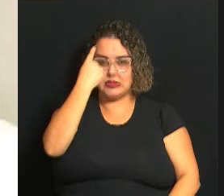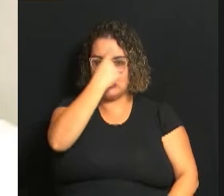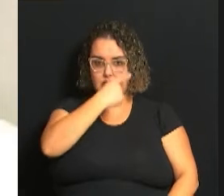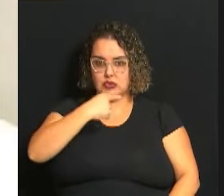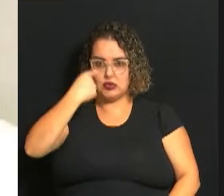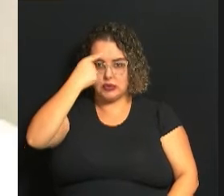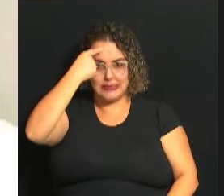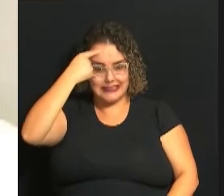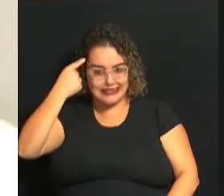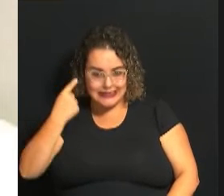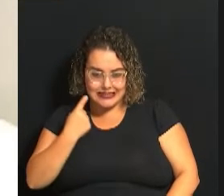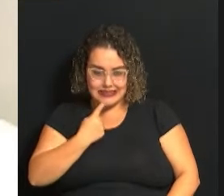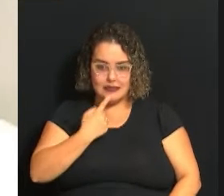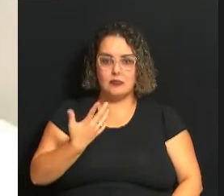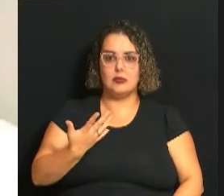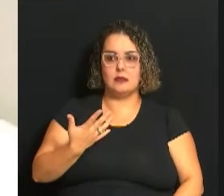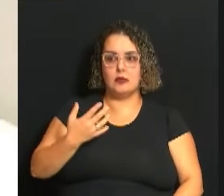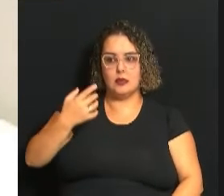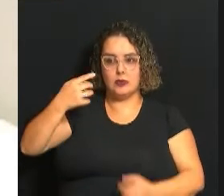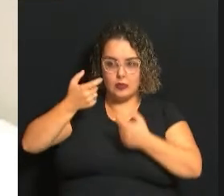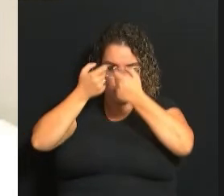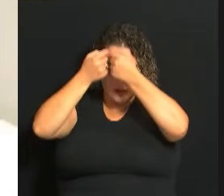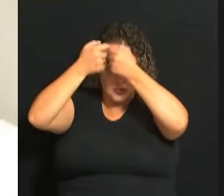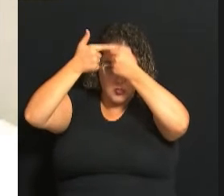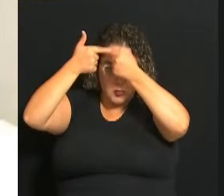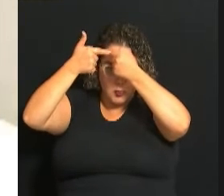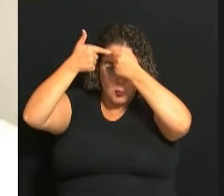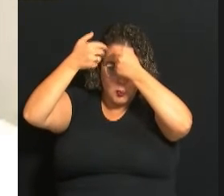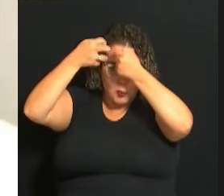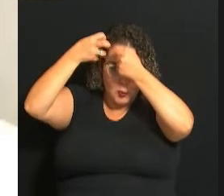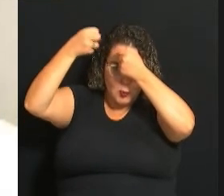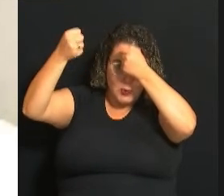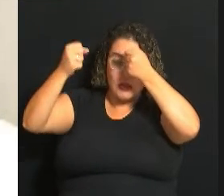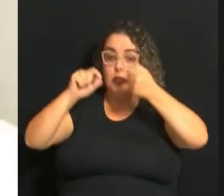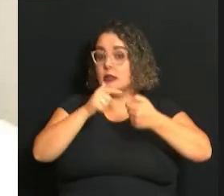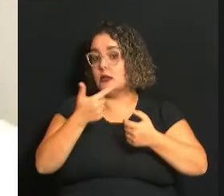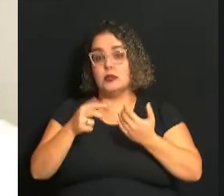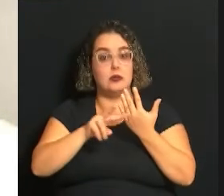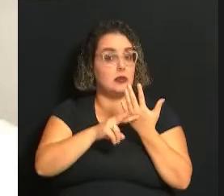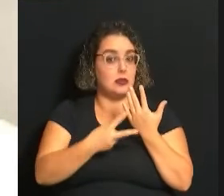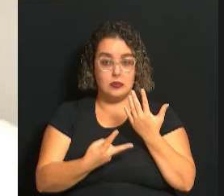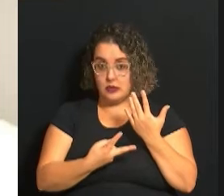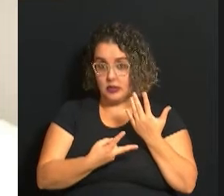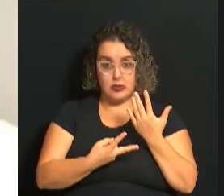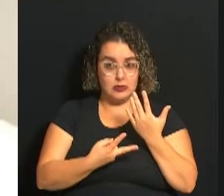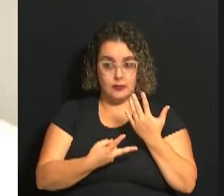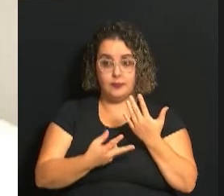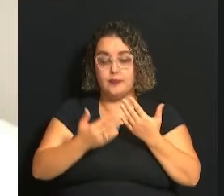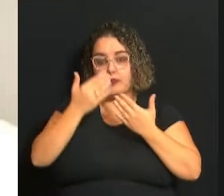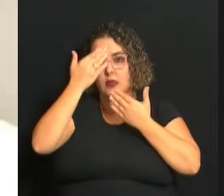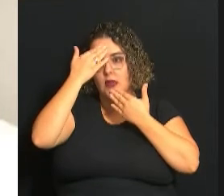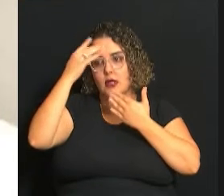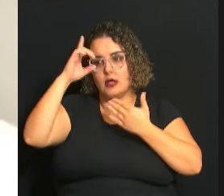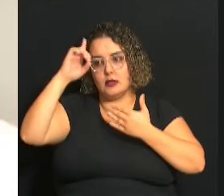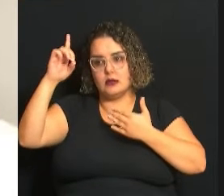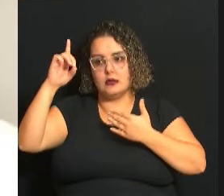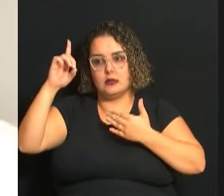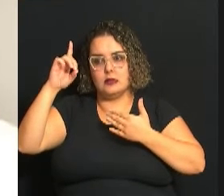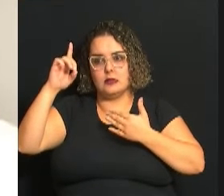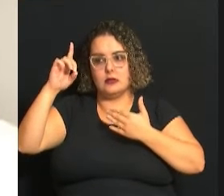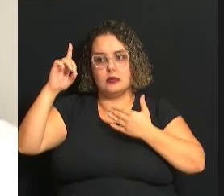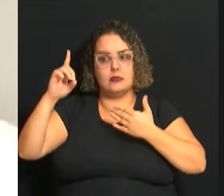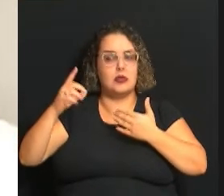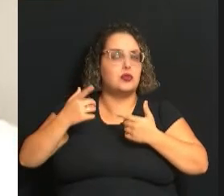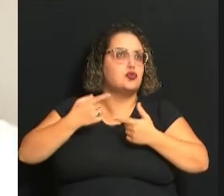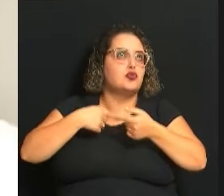extrair o máximo possível, né, do tumor sem me deixar sequelada. Graças a Deus foi uma cirurgia de extremo sucesso.